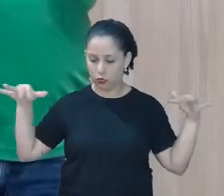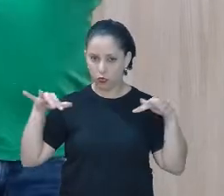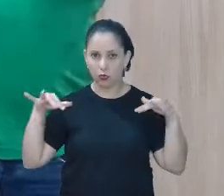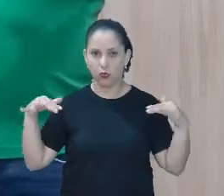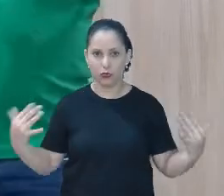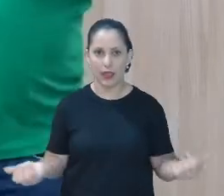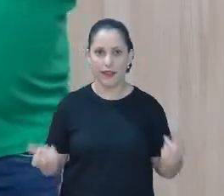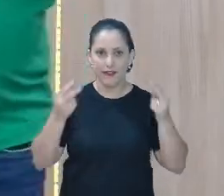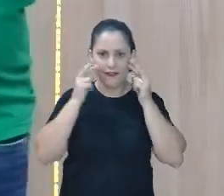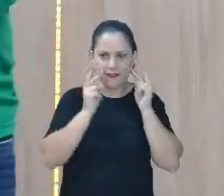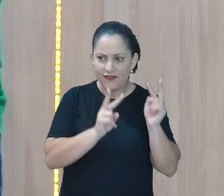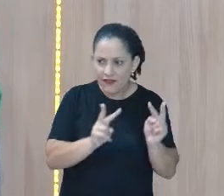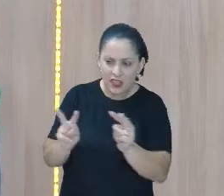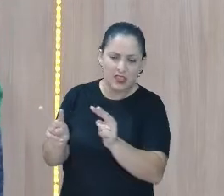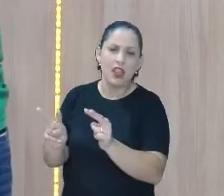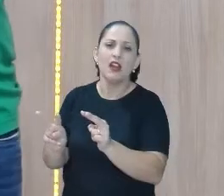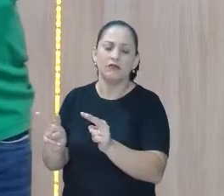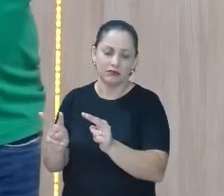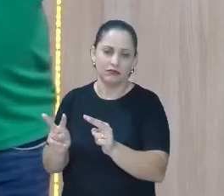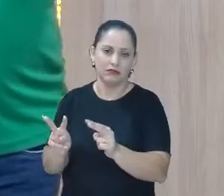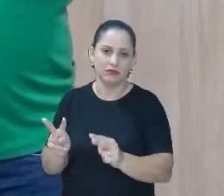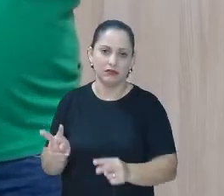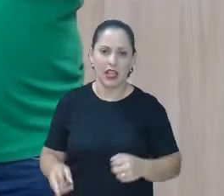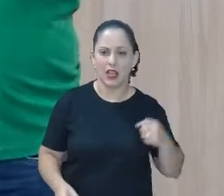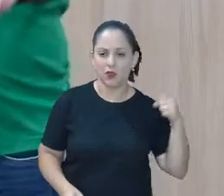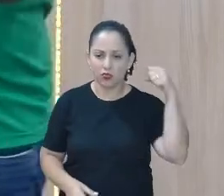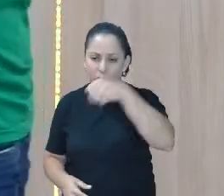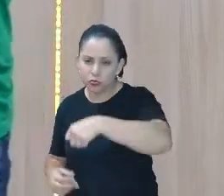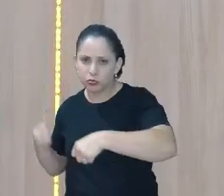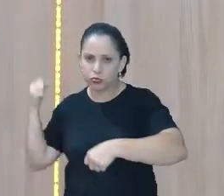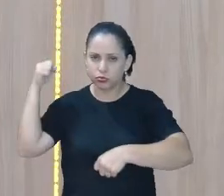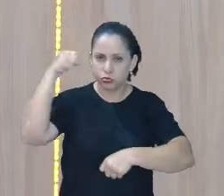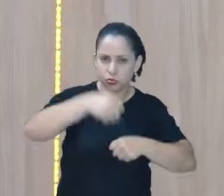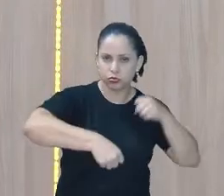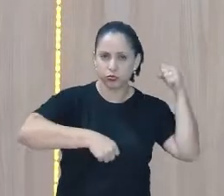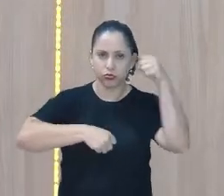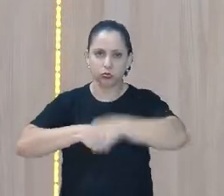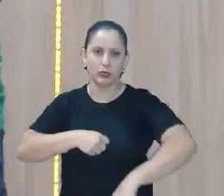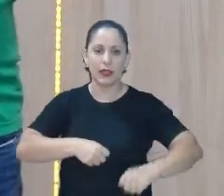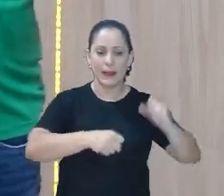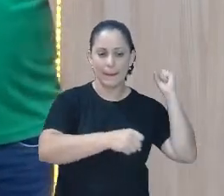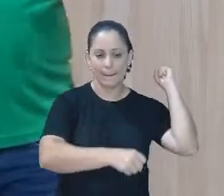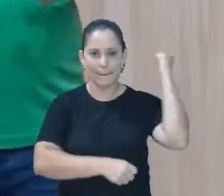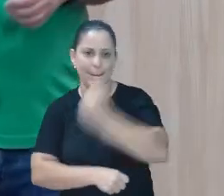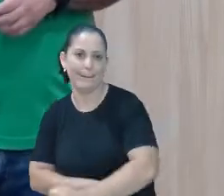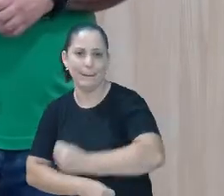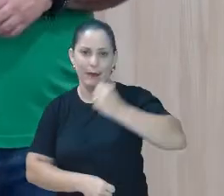Porque assistia ao vivo um personagem ali lutar e tirar a vida de outro, né? Então,